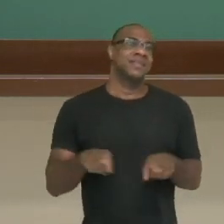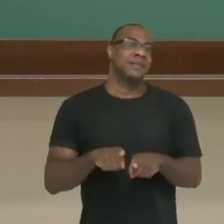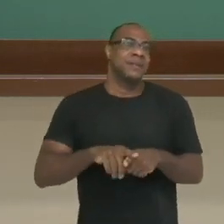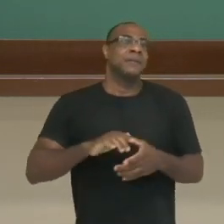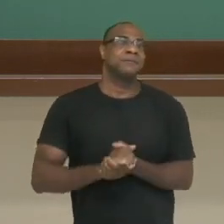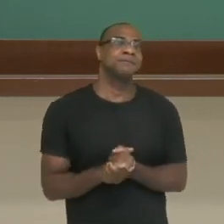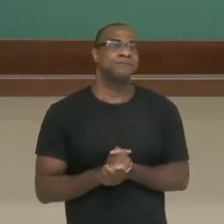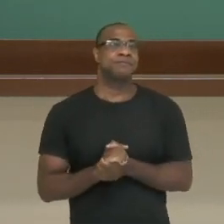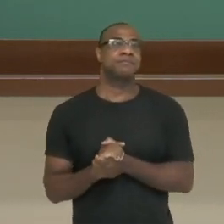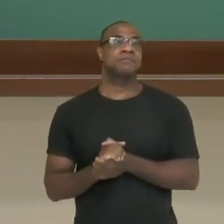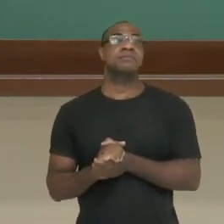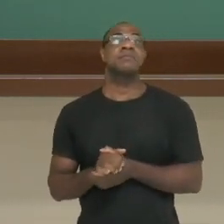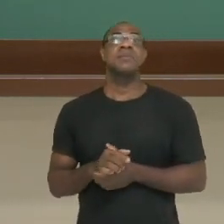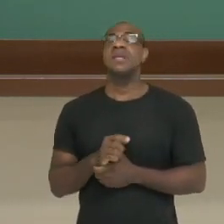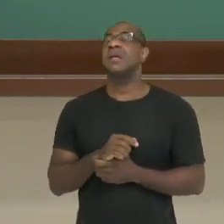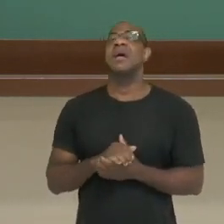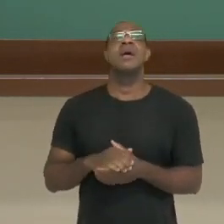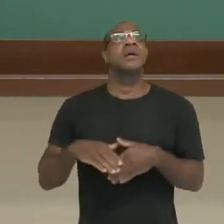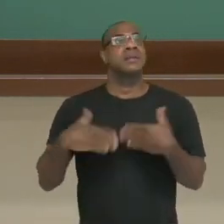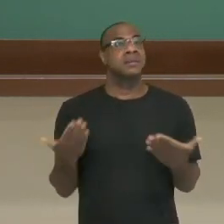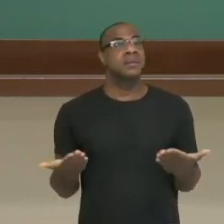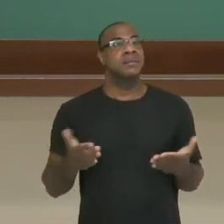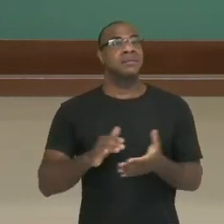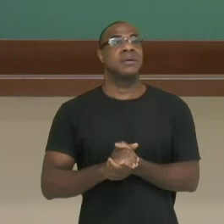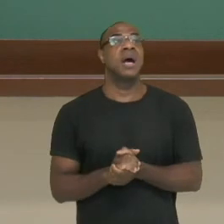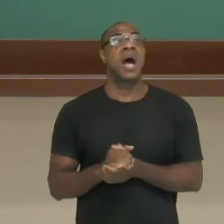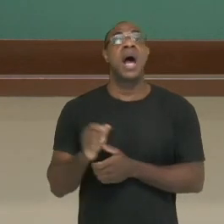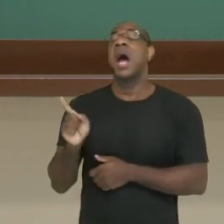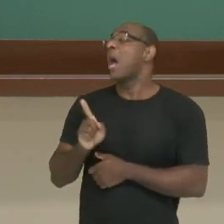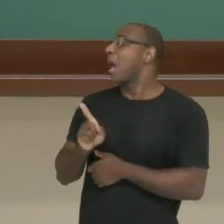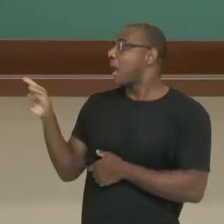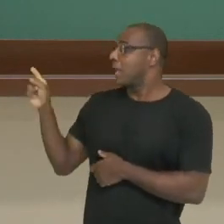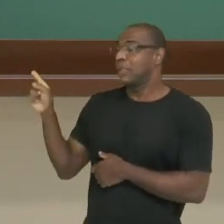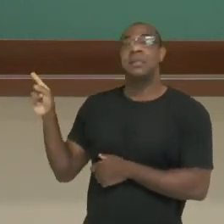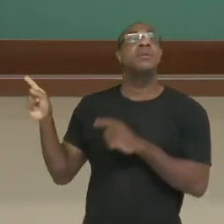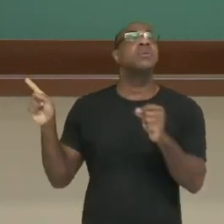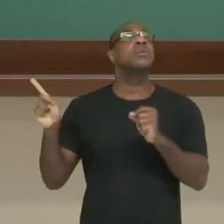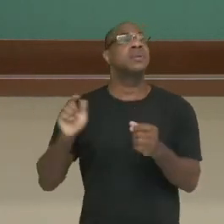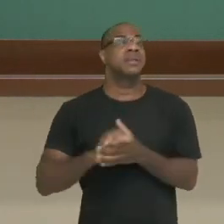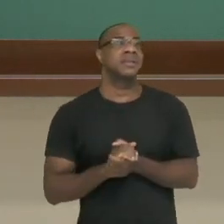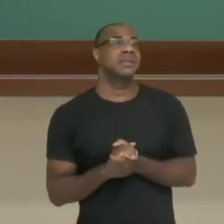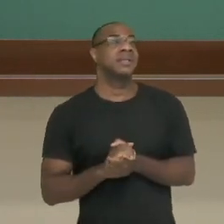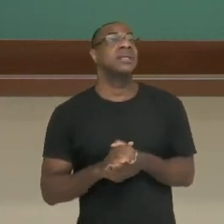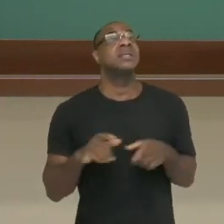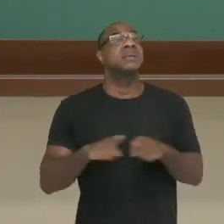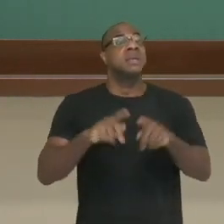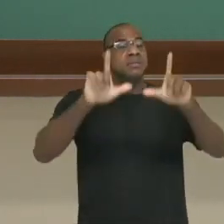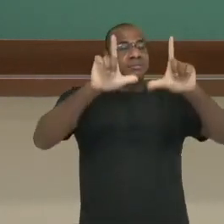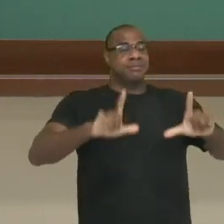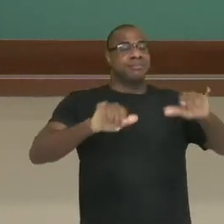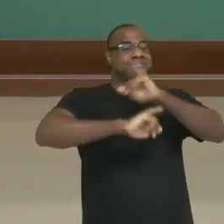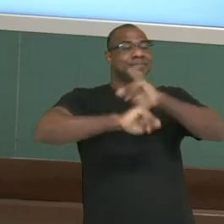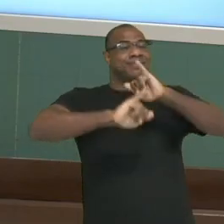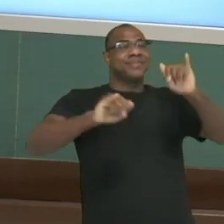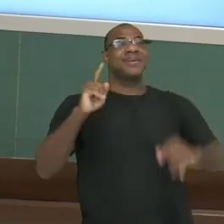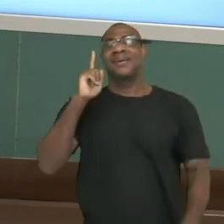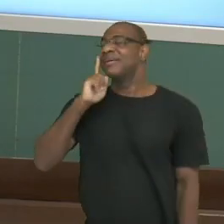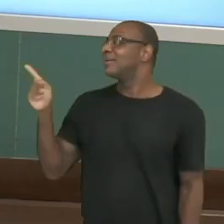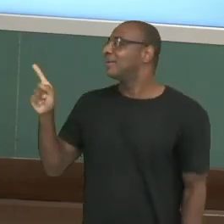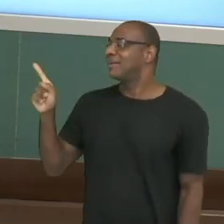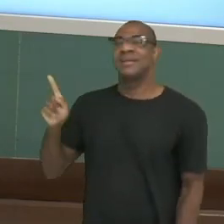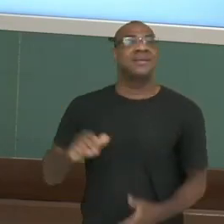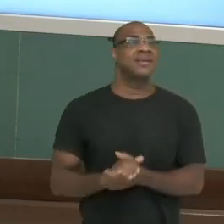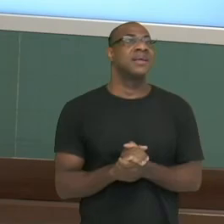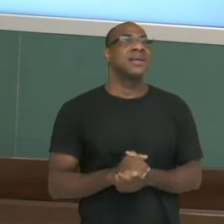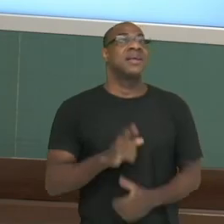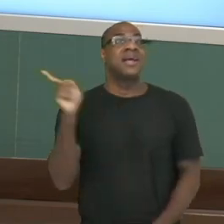órgãos como o SNI, o DOPS e o DOI-CODE, como por exemplo também na confecção de cartazes como este da tela: